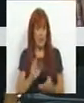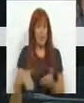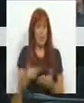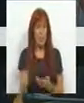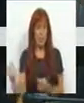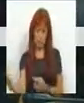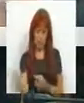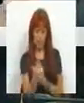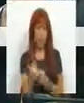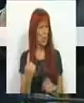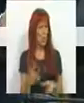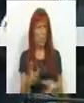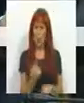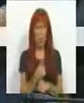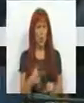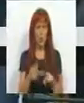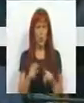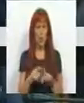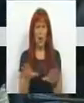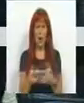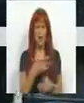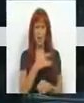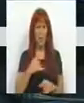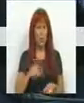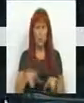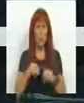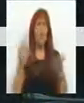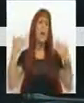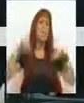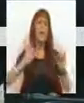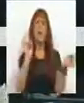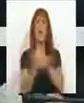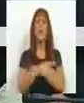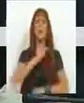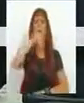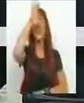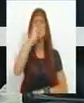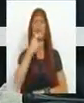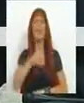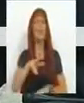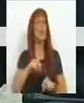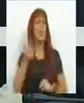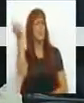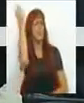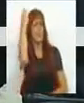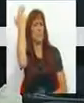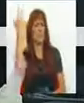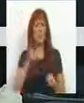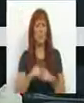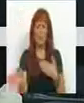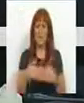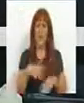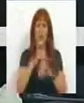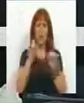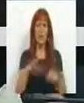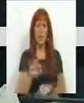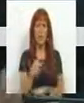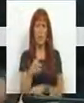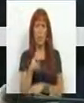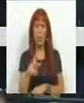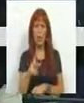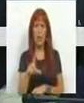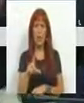Socialista, coisa que eu nunca vi acontecer na Comissão de Saúde. Mas, ao contrário do que o Sr. Ministro diz, que nunca lhe passou pela cabeça encerrar o Hospital da Póvoa,